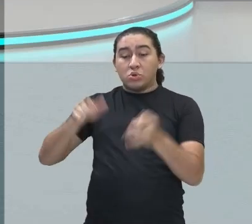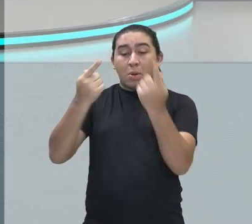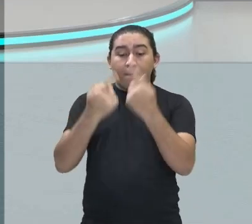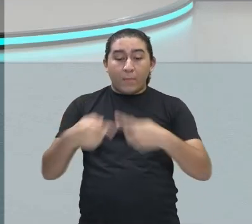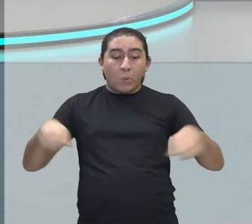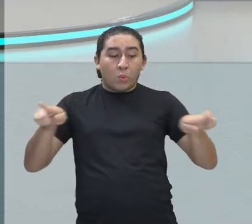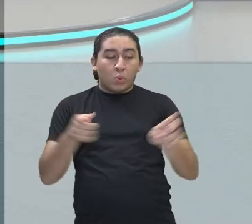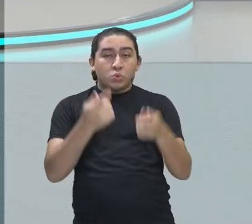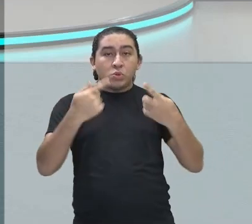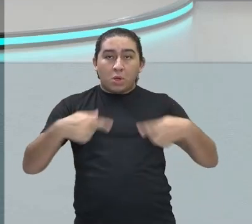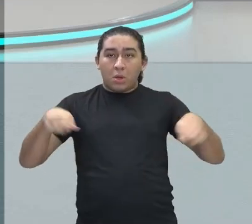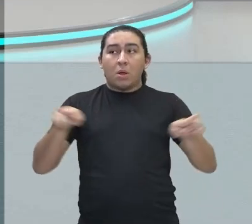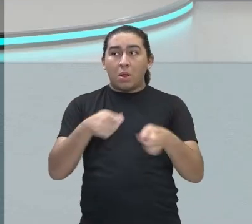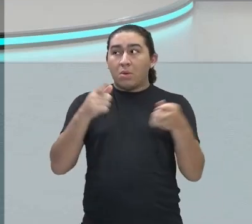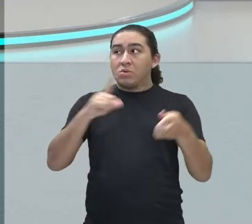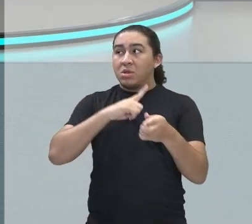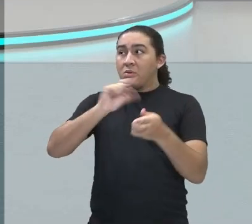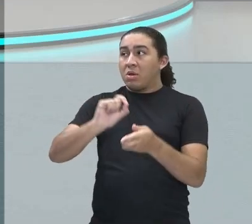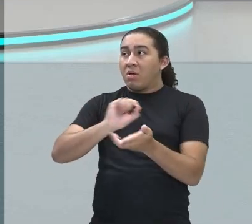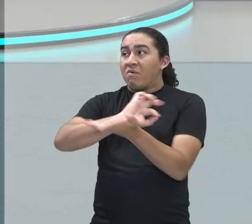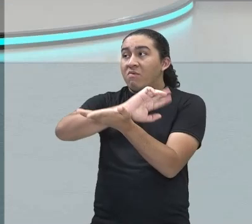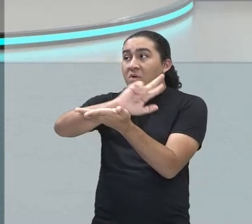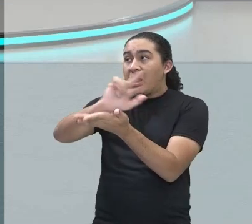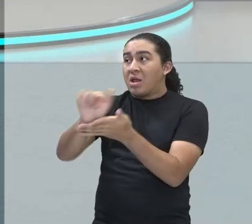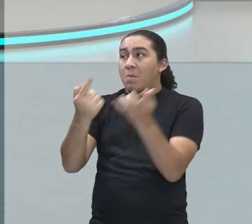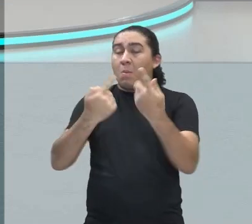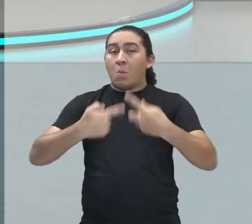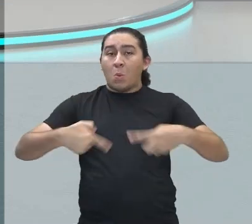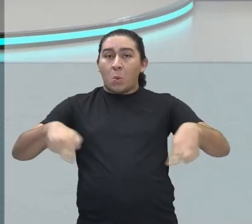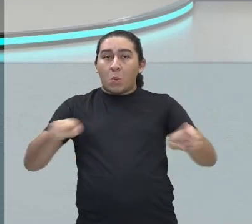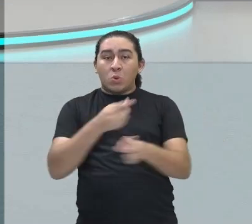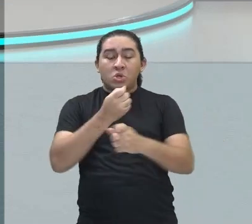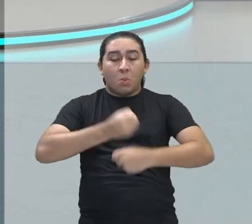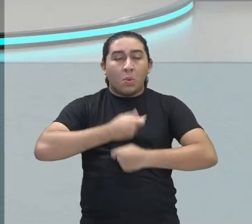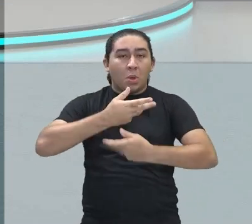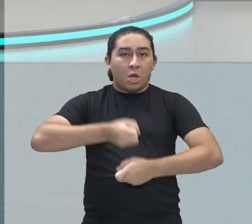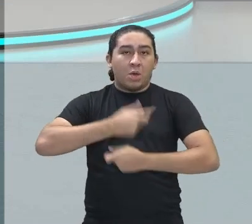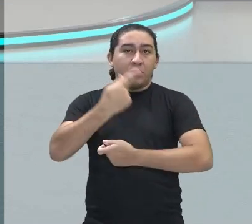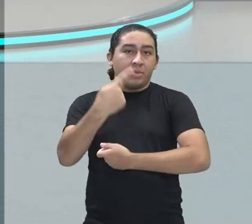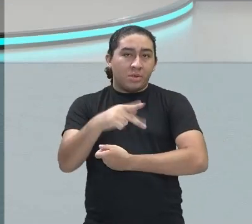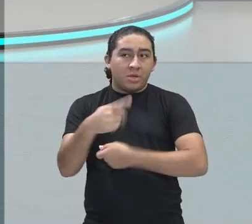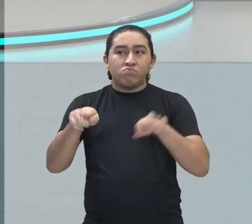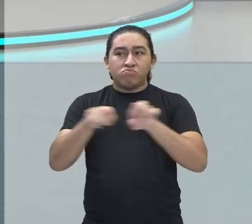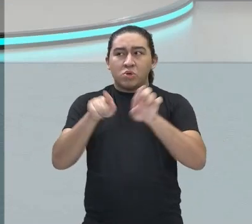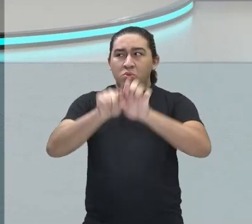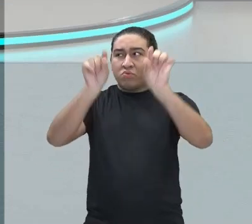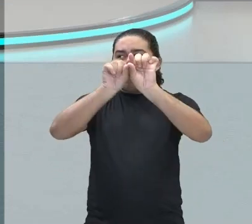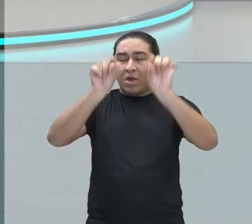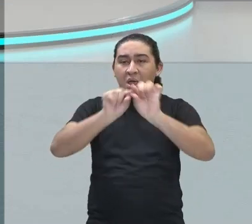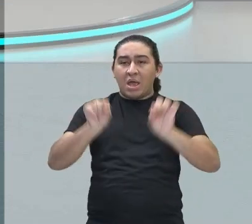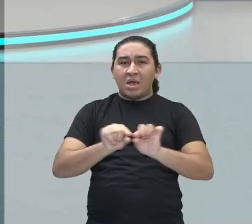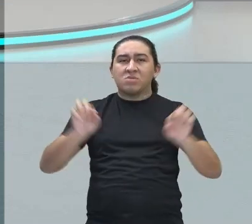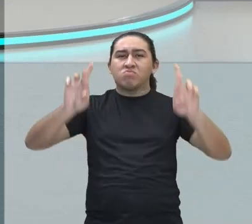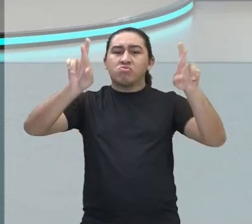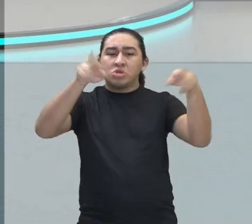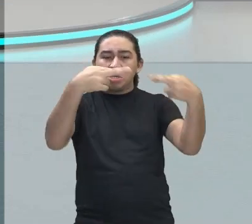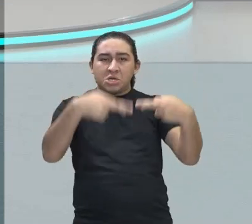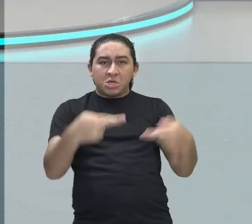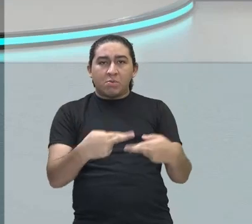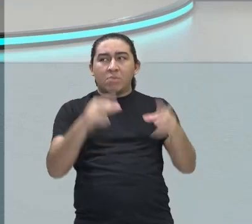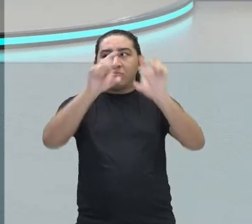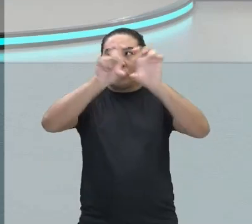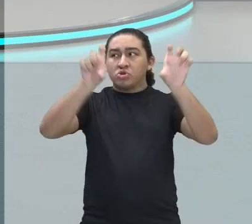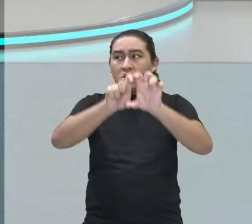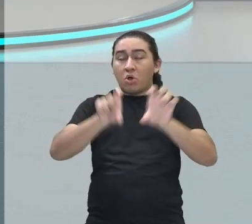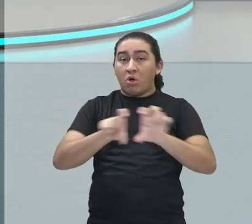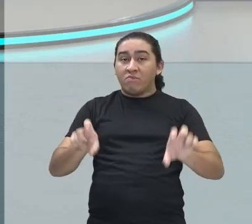está impregnado de musicalidade em seus poemas, nos seus versos, as suas rimas, as suas estrofes.